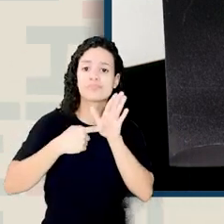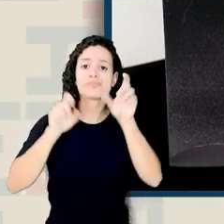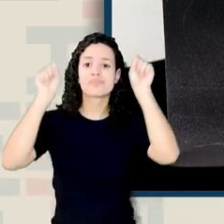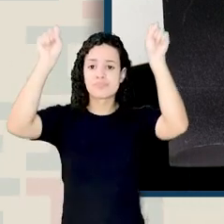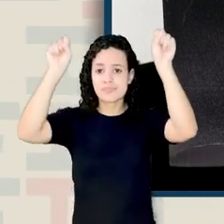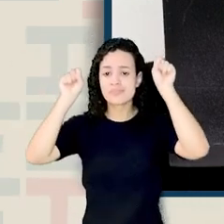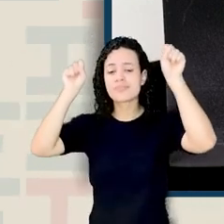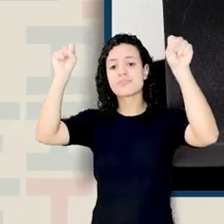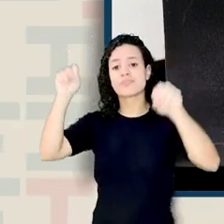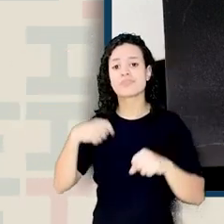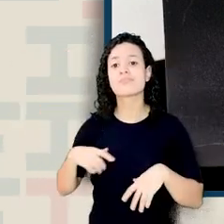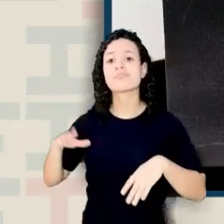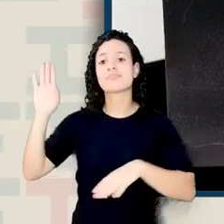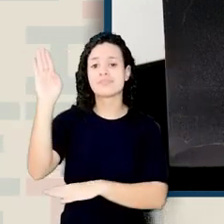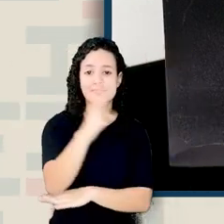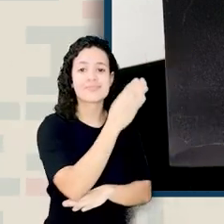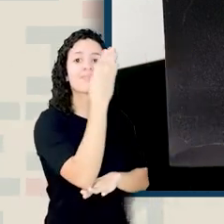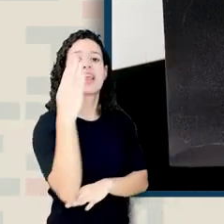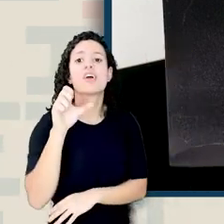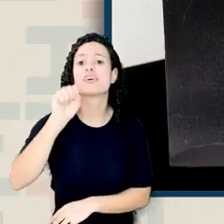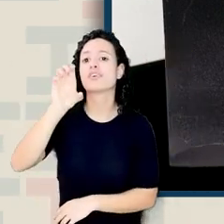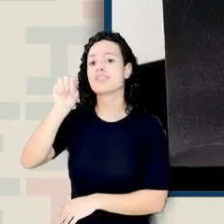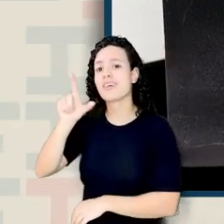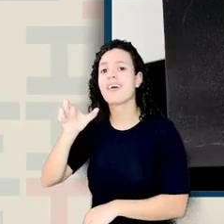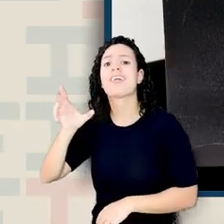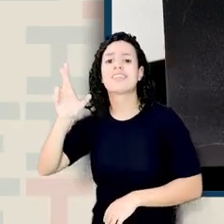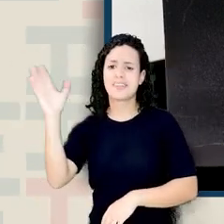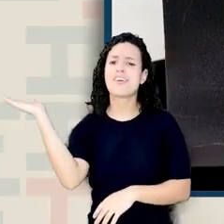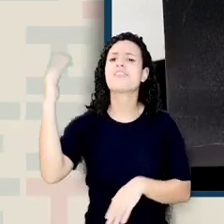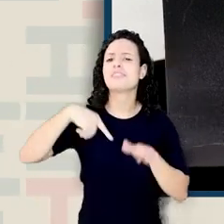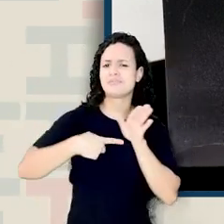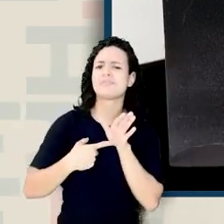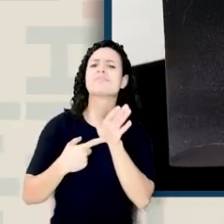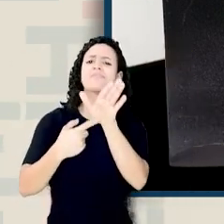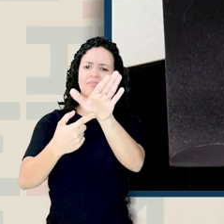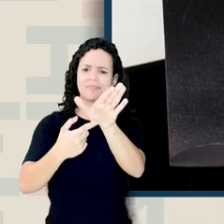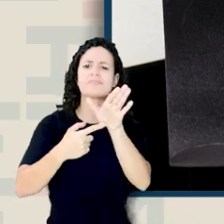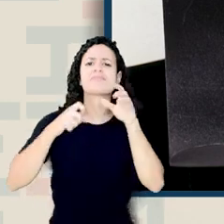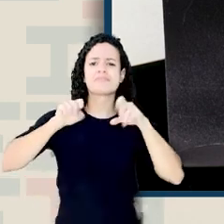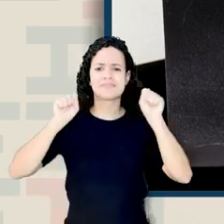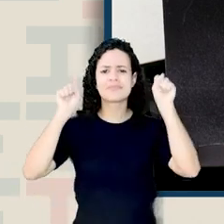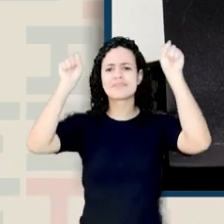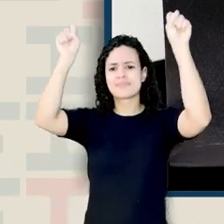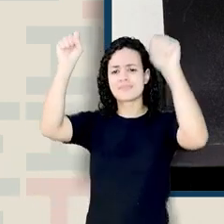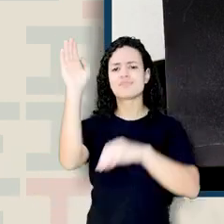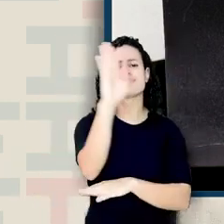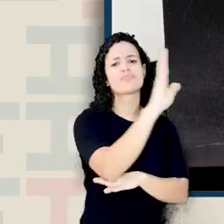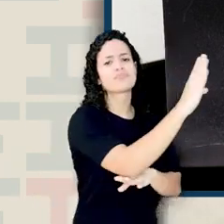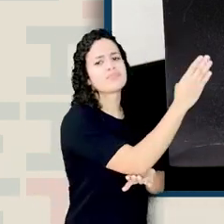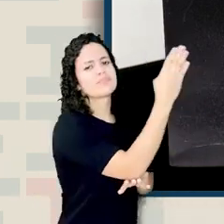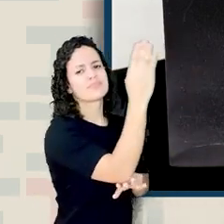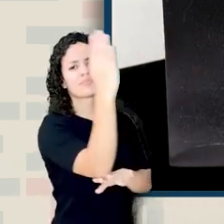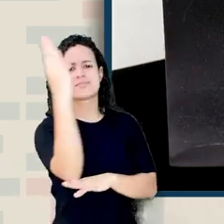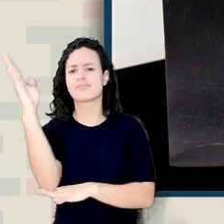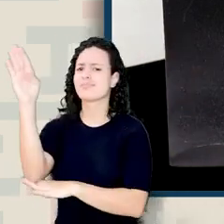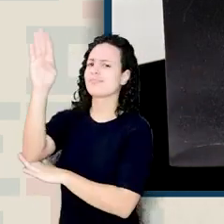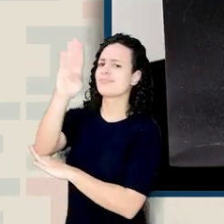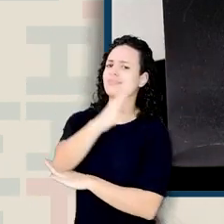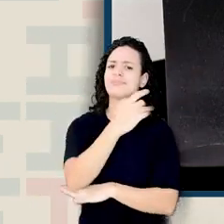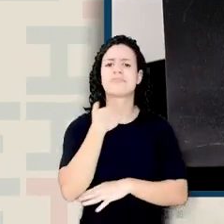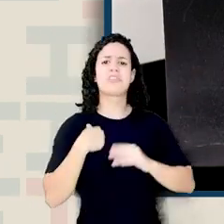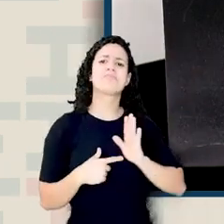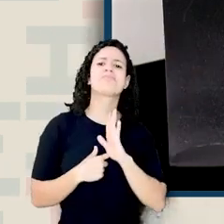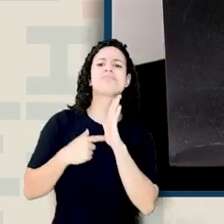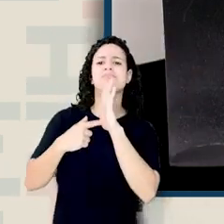Xangô, Xangô. Maracatu solá, eu vim me apresentar o Xangô, Xangô. Maracatu solá, eu